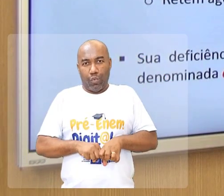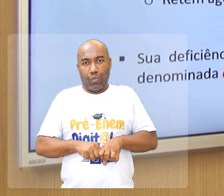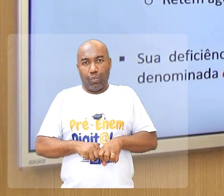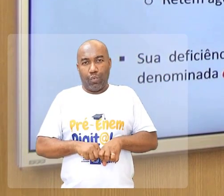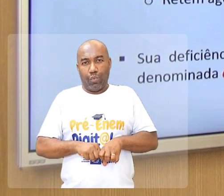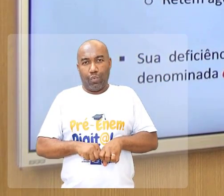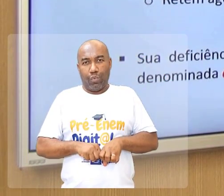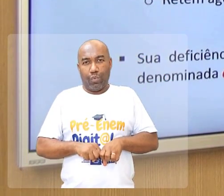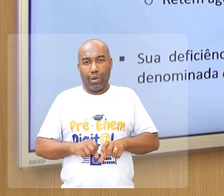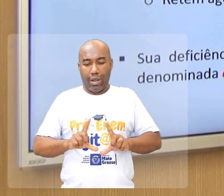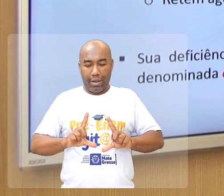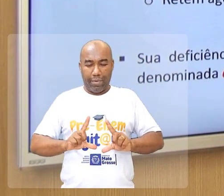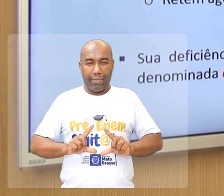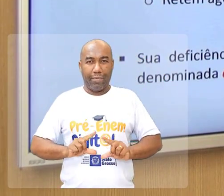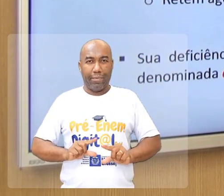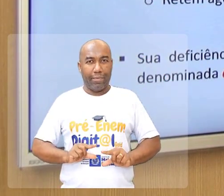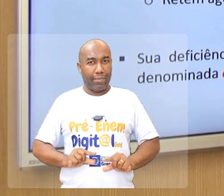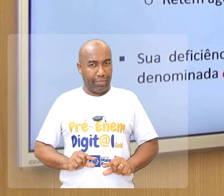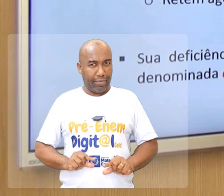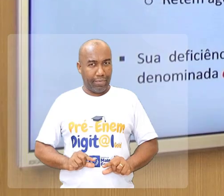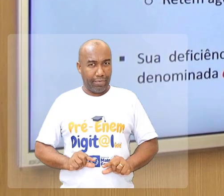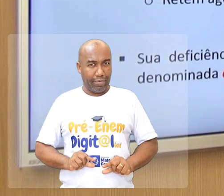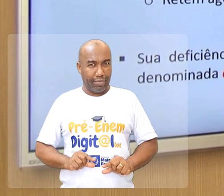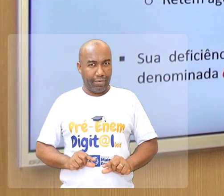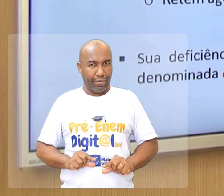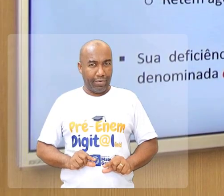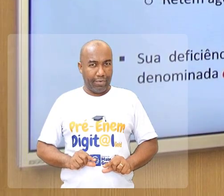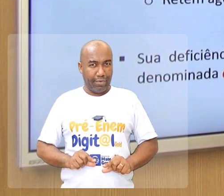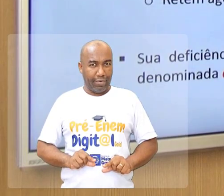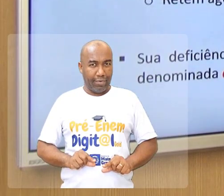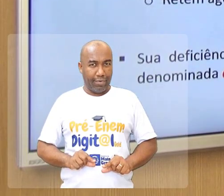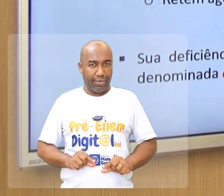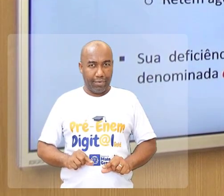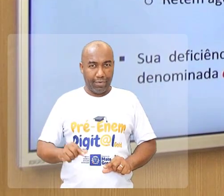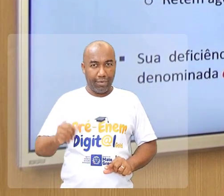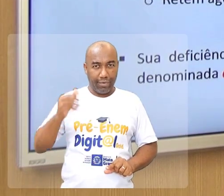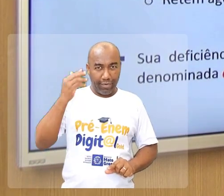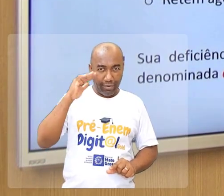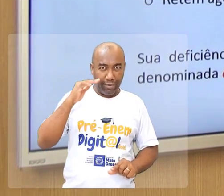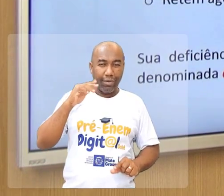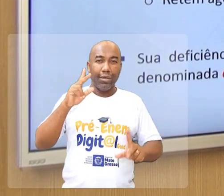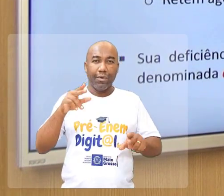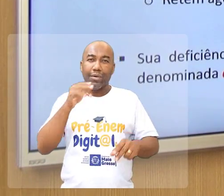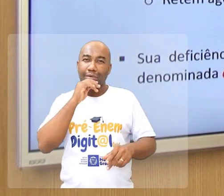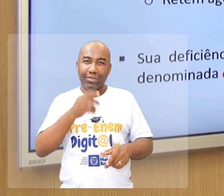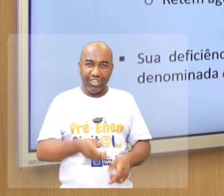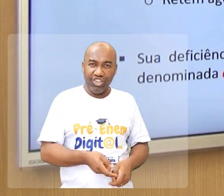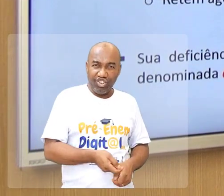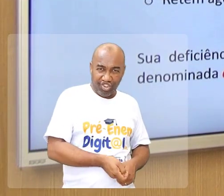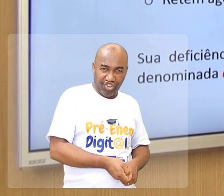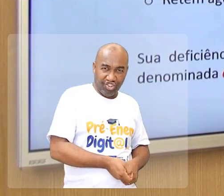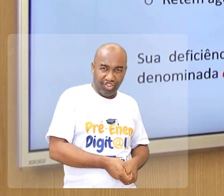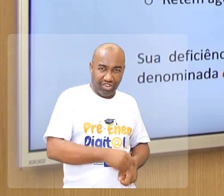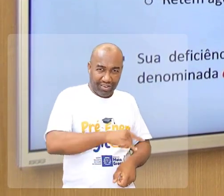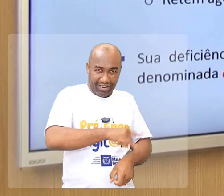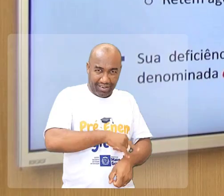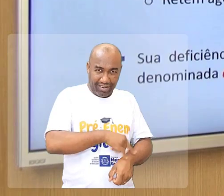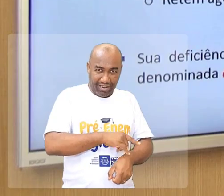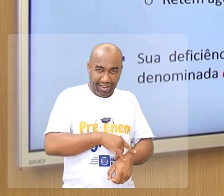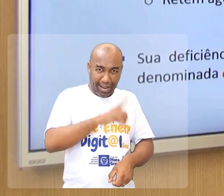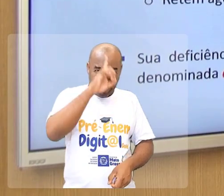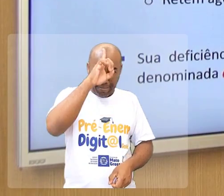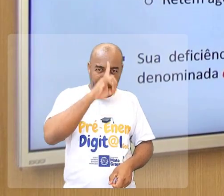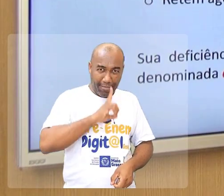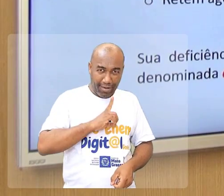fica menor. Ela vai sair mais concentrada. Sabe aquele xixi amarelo forte? É